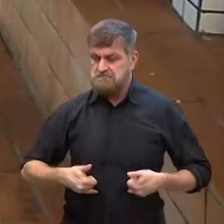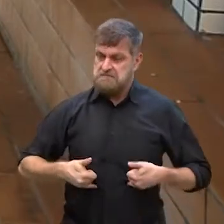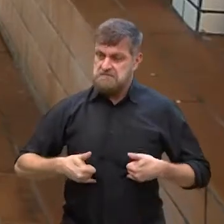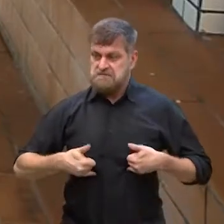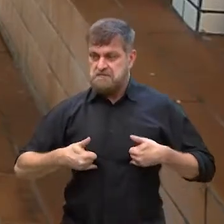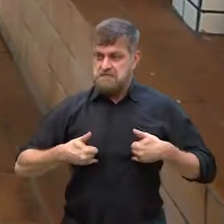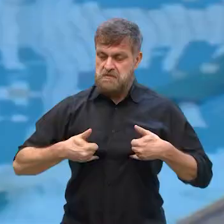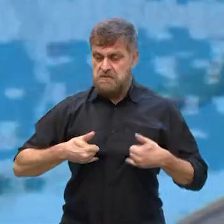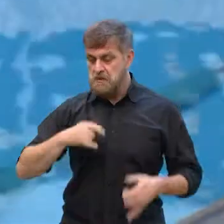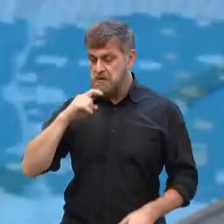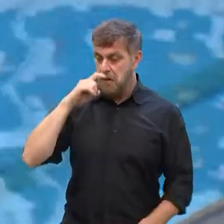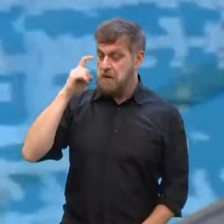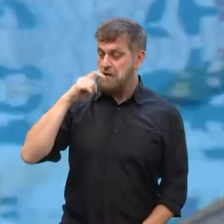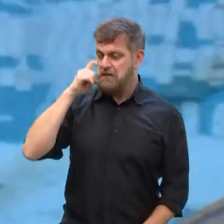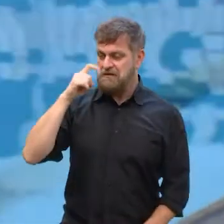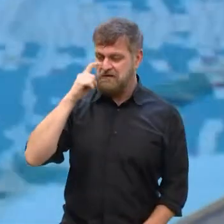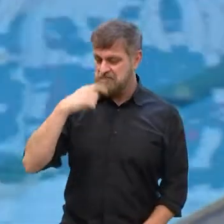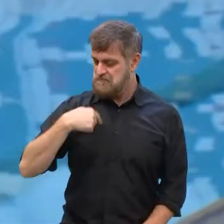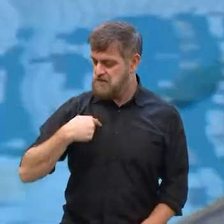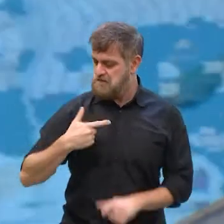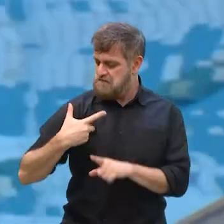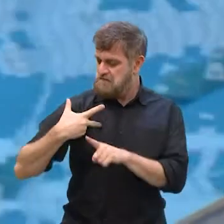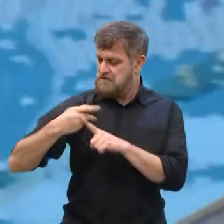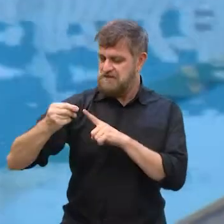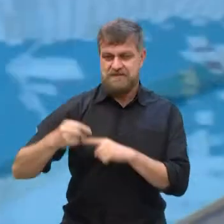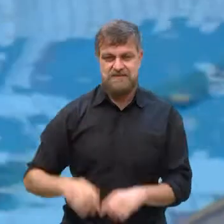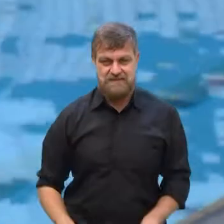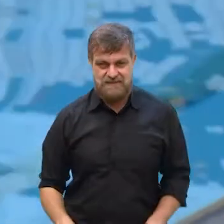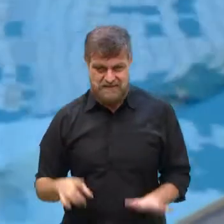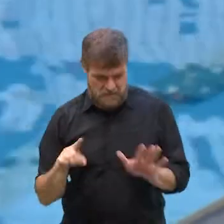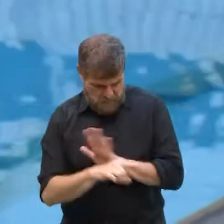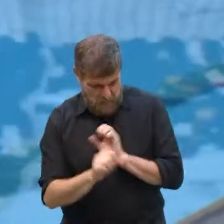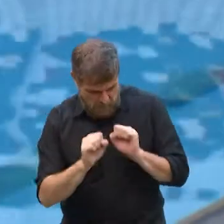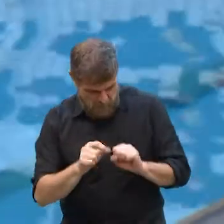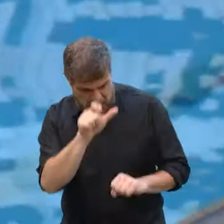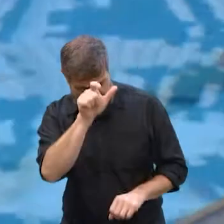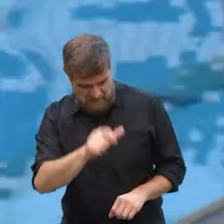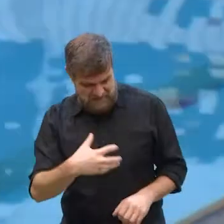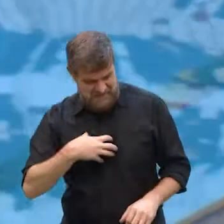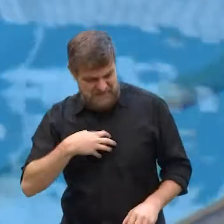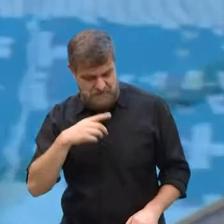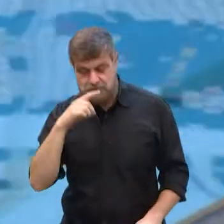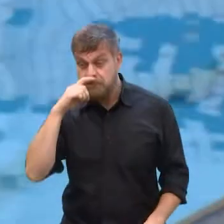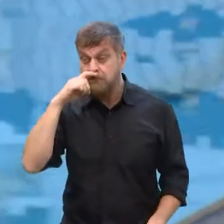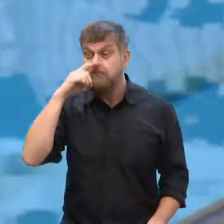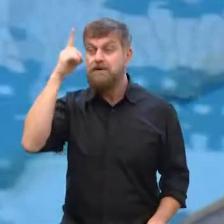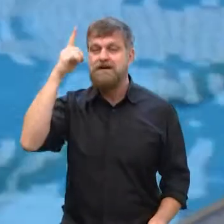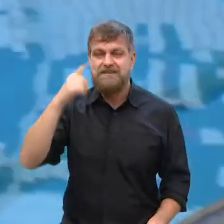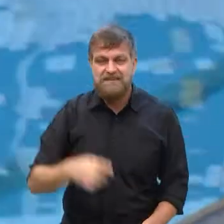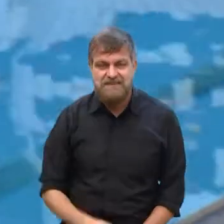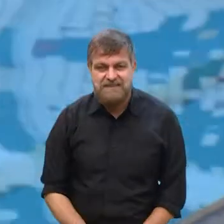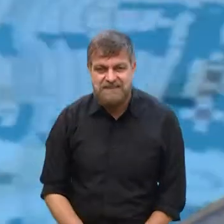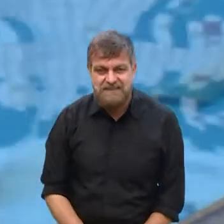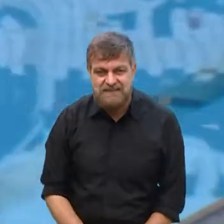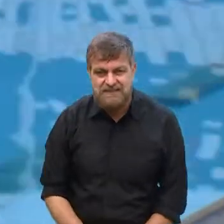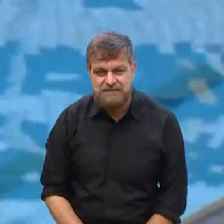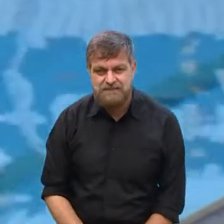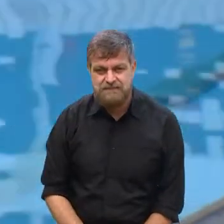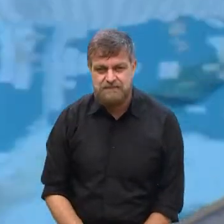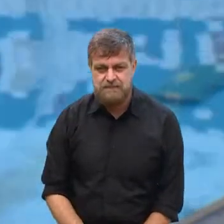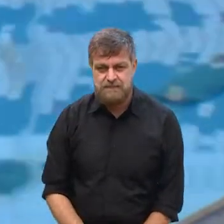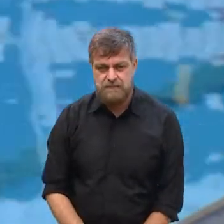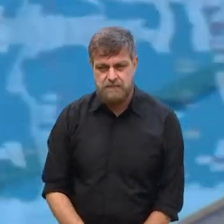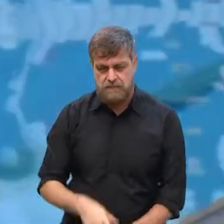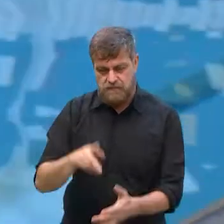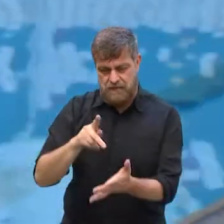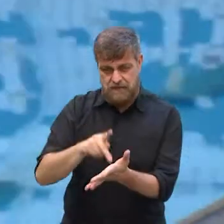fala, olha o que eu conquistei, fica assim, um pouco metido, a gente pode dizer assim, não tem um momento que chega a isso? Na verdade,